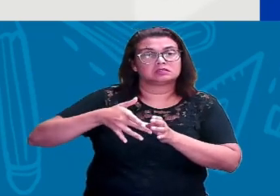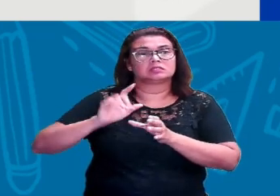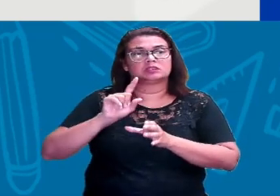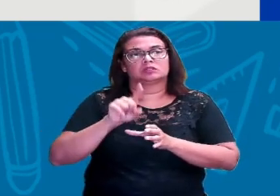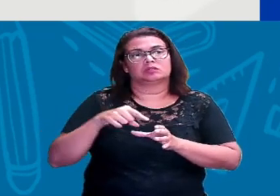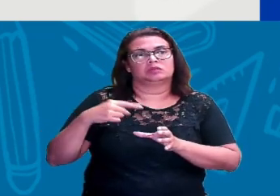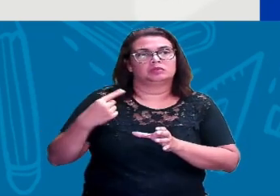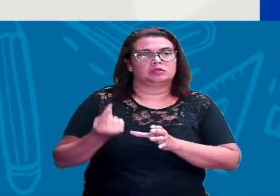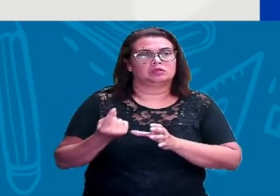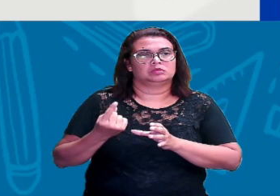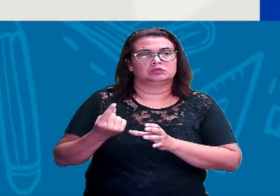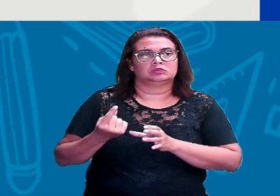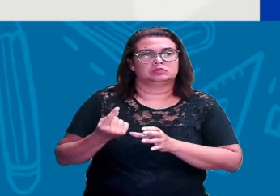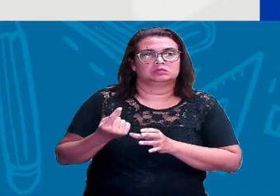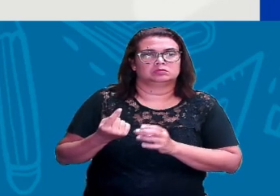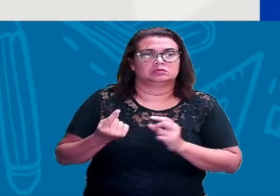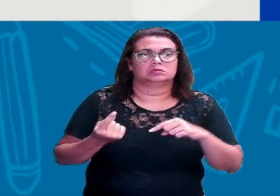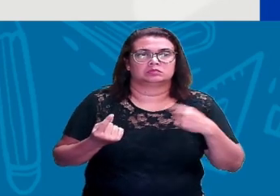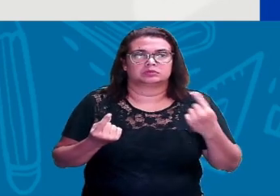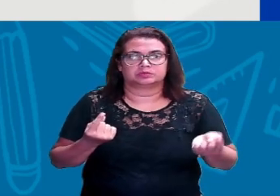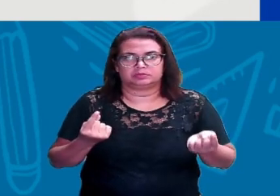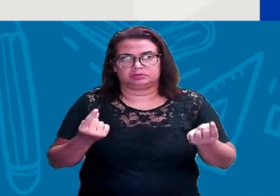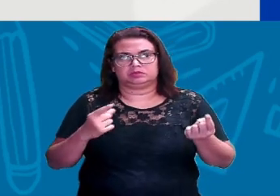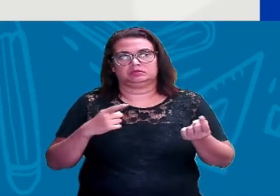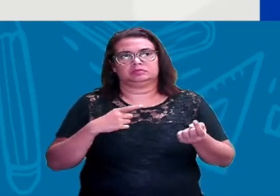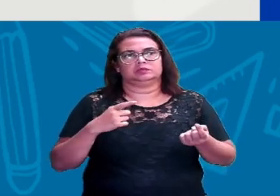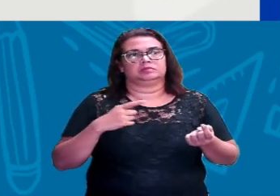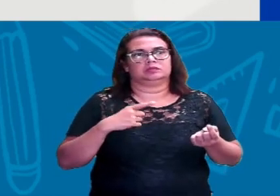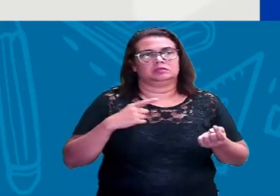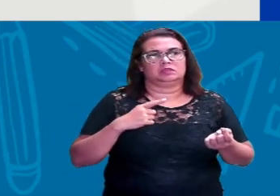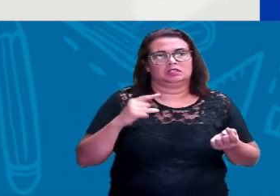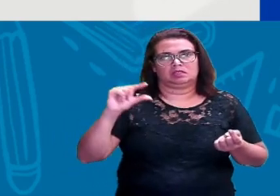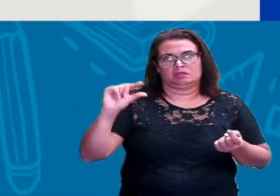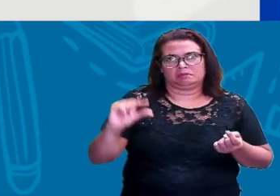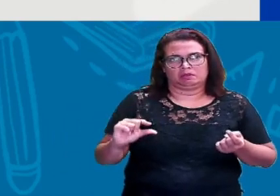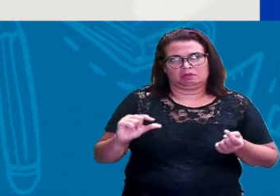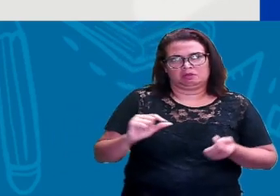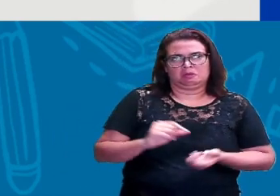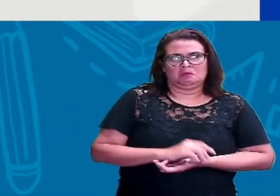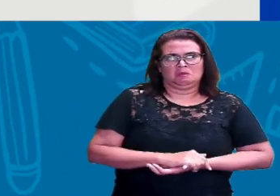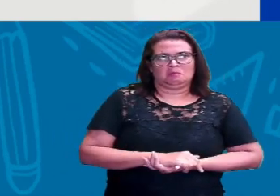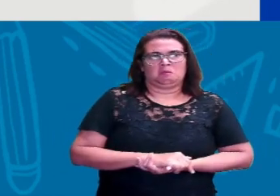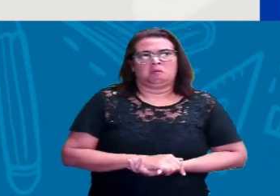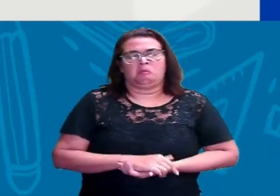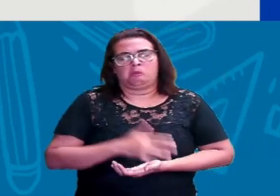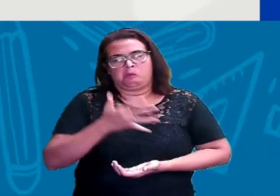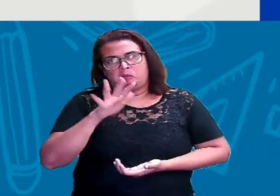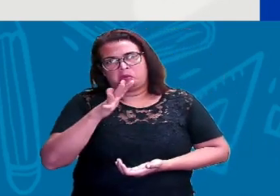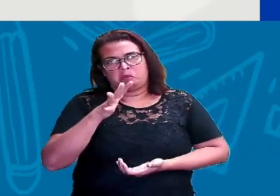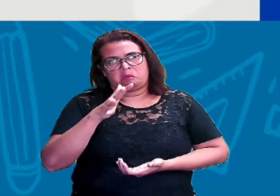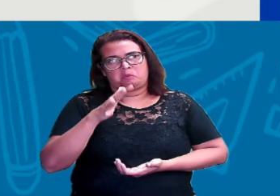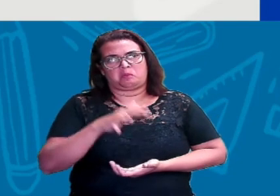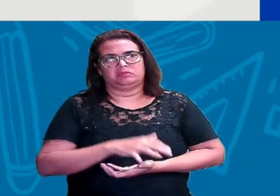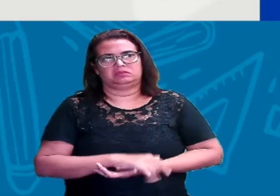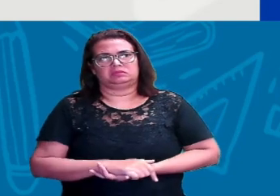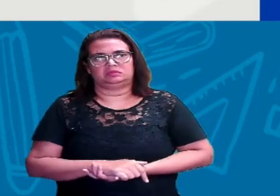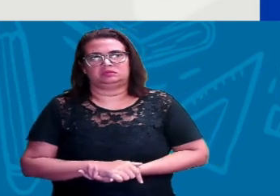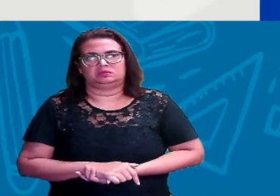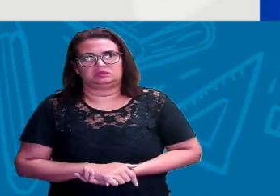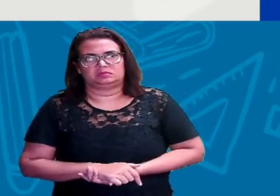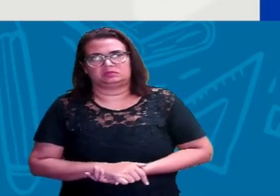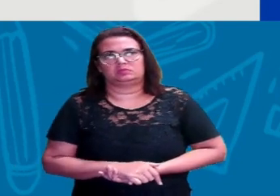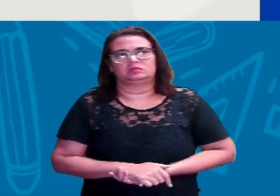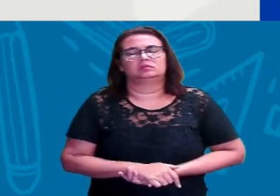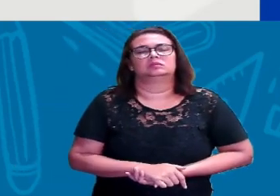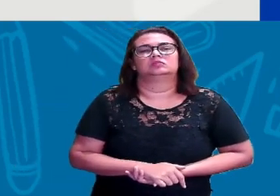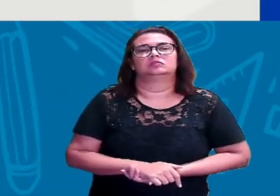o outro, ele tem aqui, ó, uma quantidade abaixo da metade. Então, ele tem aí um pouquinho mais,